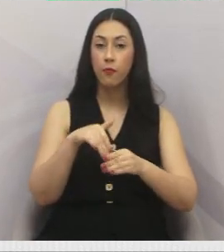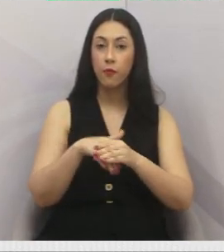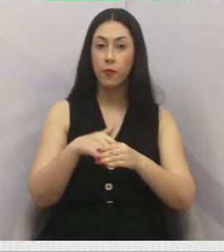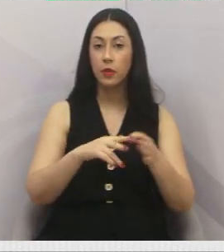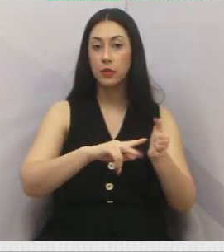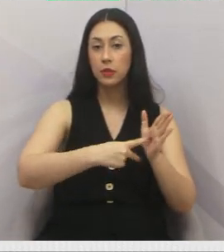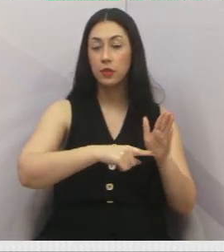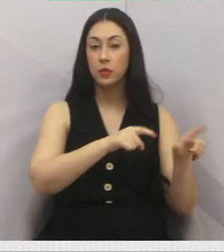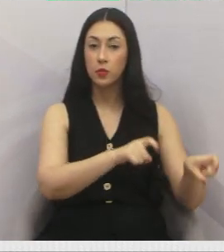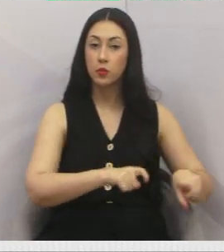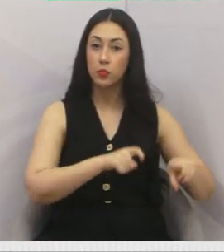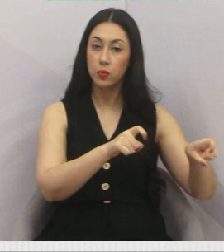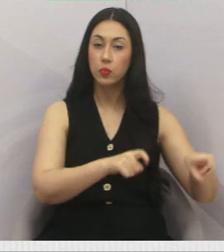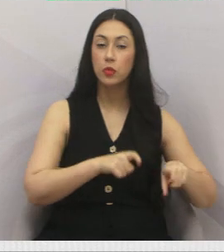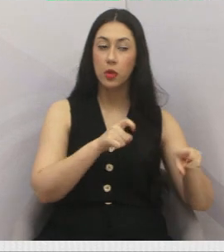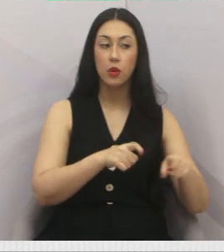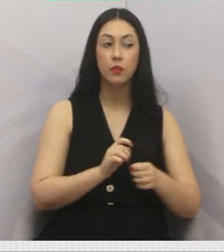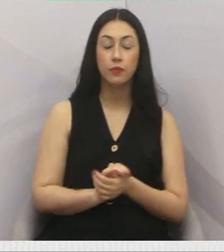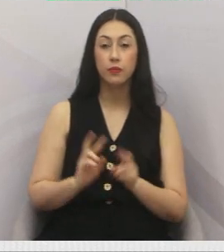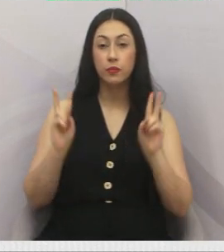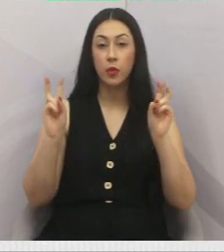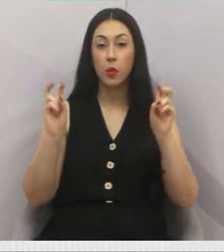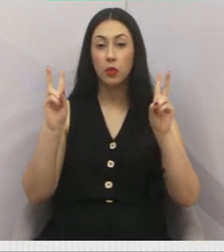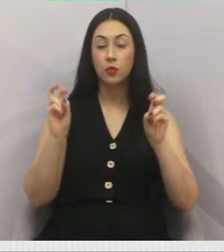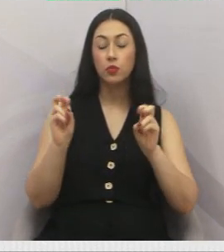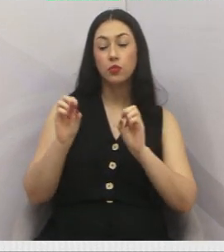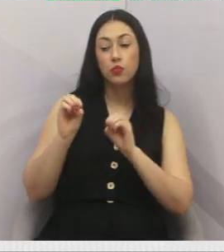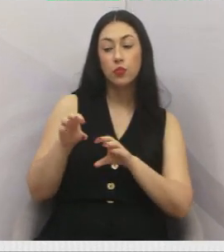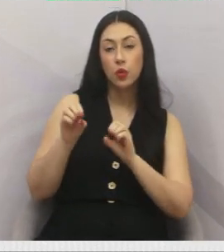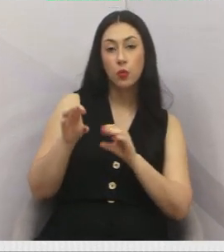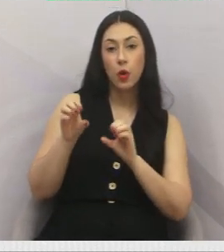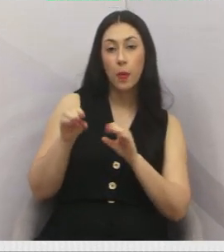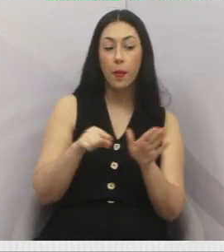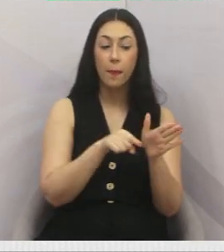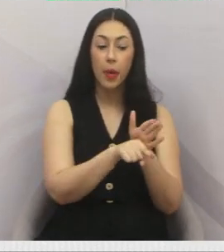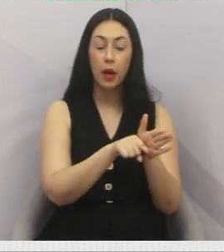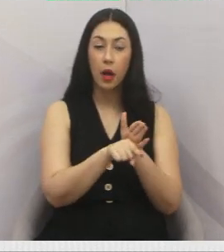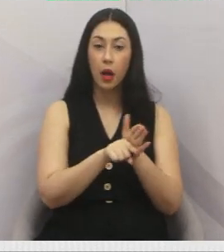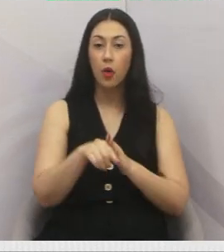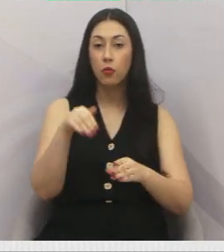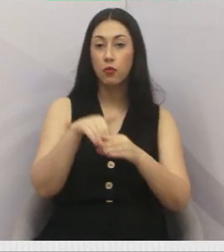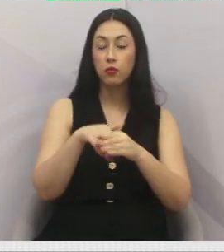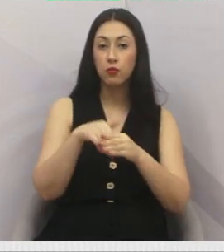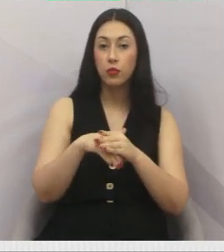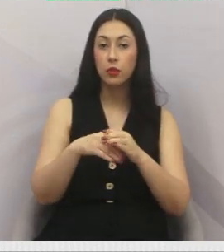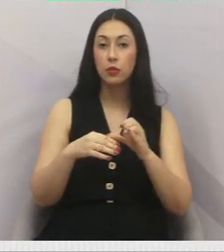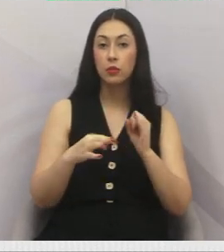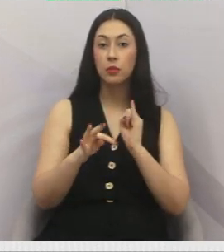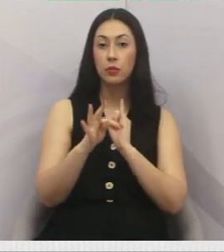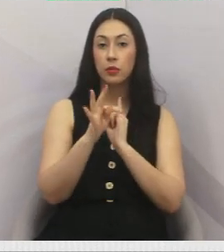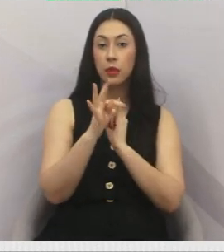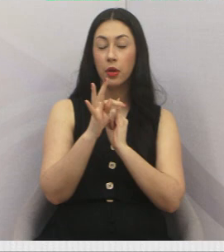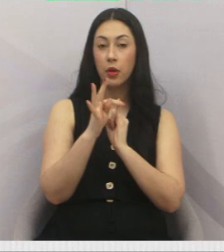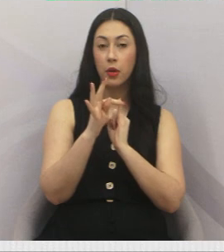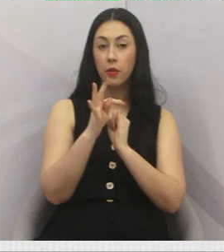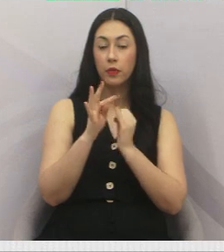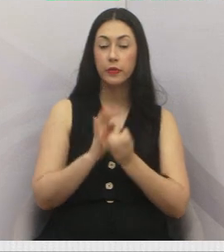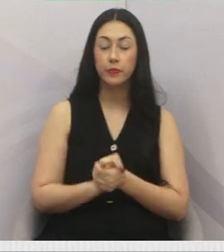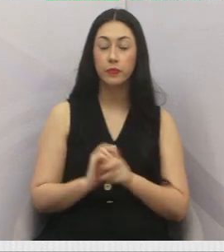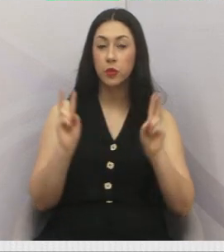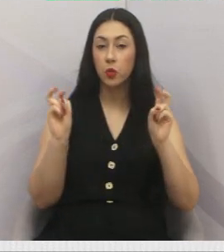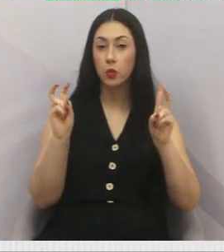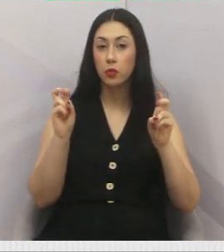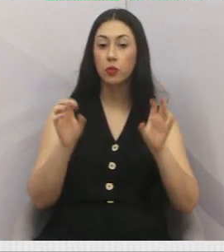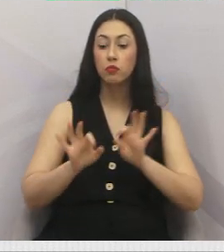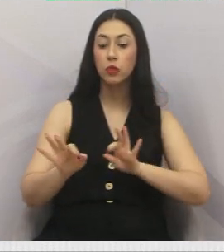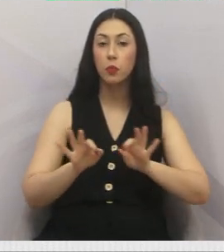Sindicato Rural. Segmento Entidades Acadêmicas e de Pesquisa, um voto ao Instituto Federal. Segmento Organização